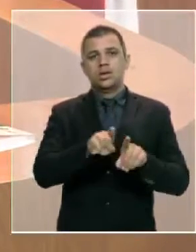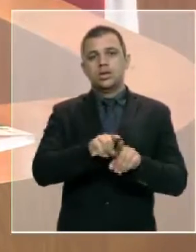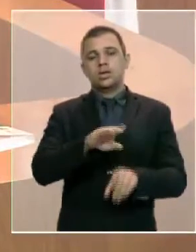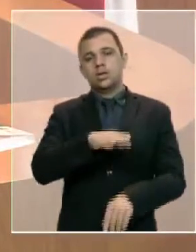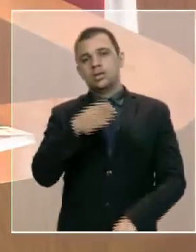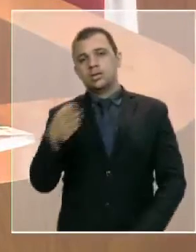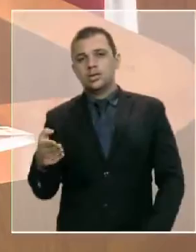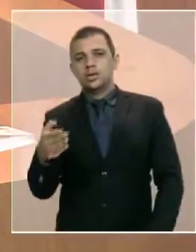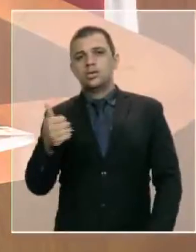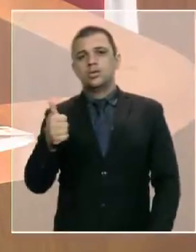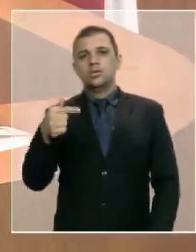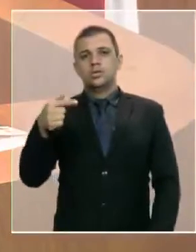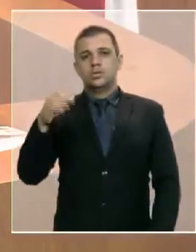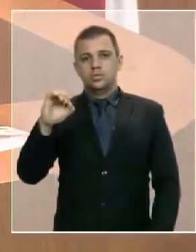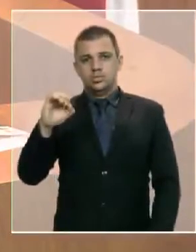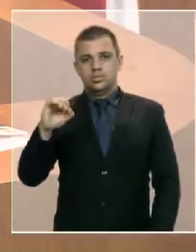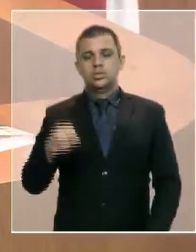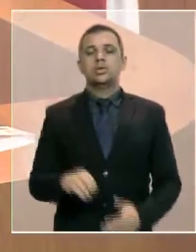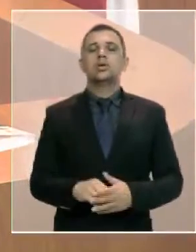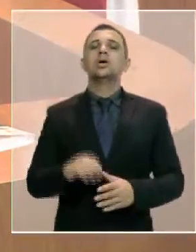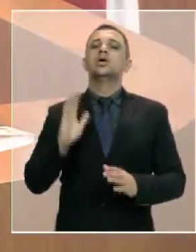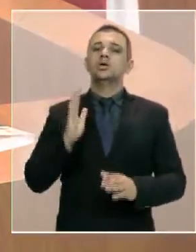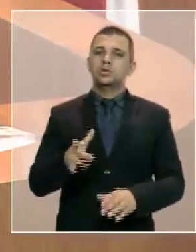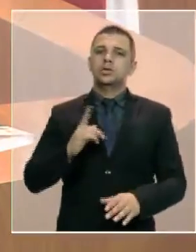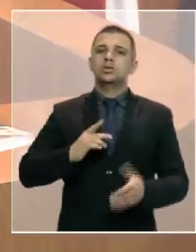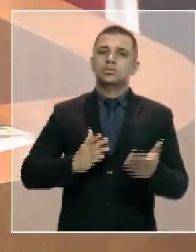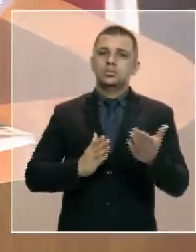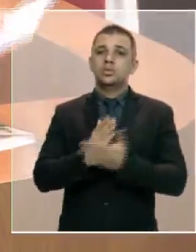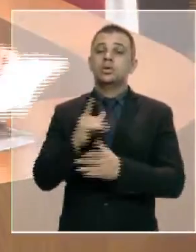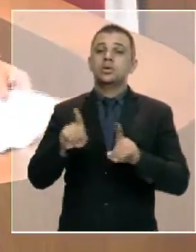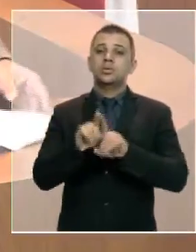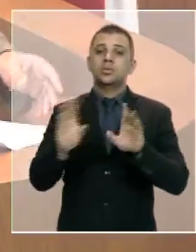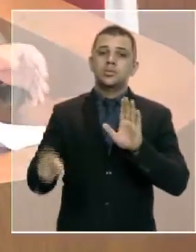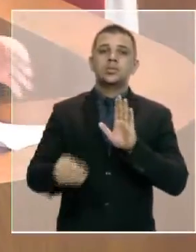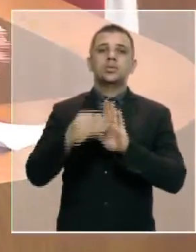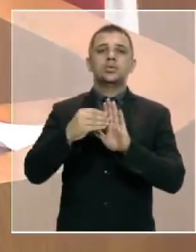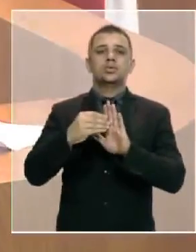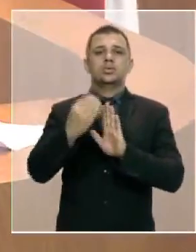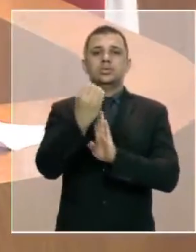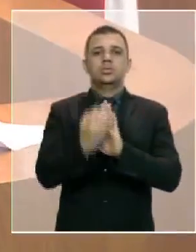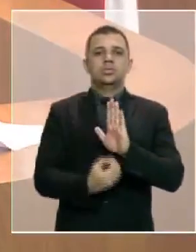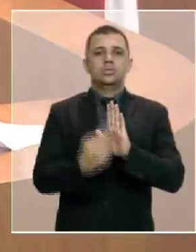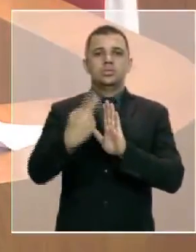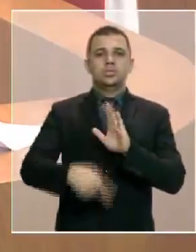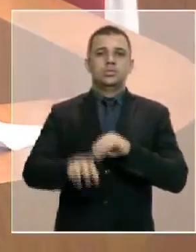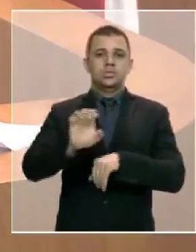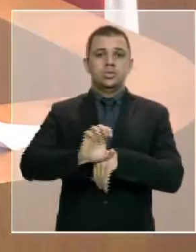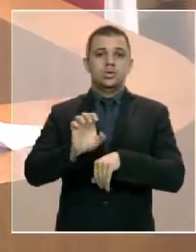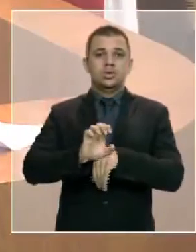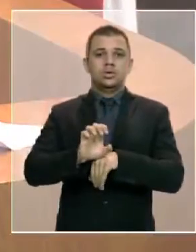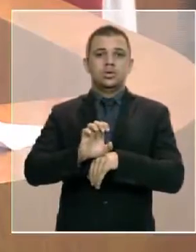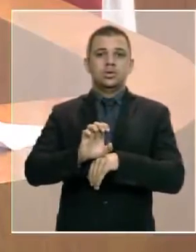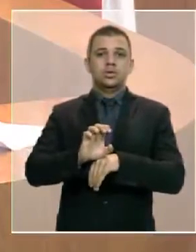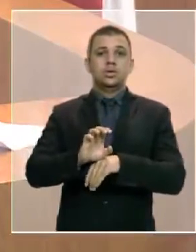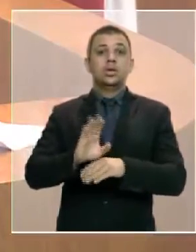incluídas no orçamento do Estado do Maranhão, antes que fim do presente exercício financeiro. Nós estamos findando o exercício